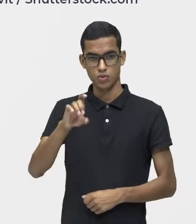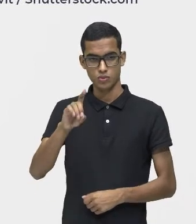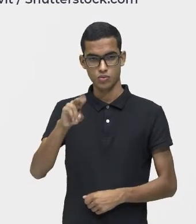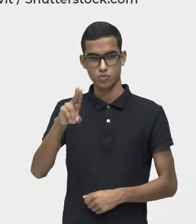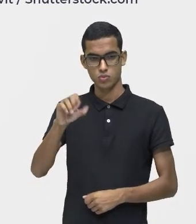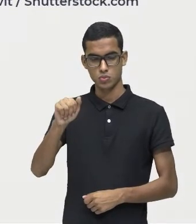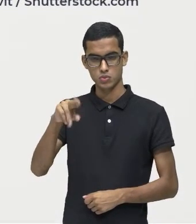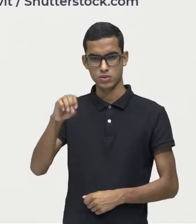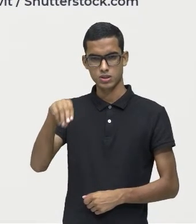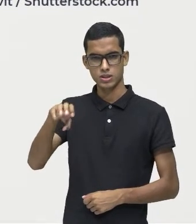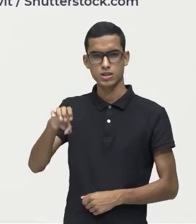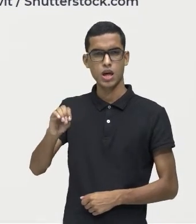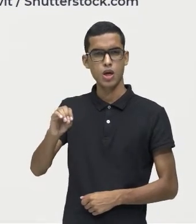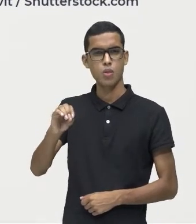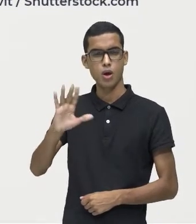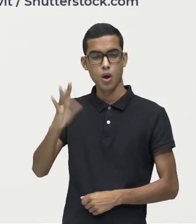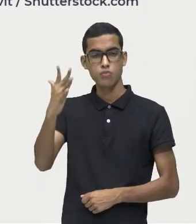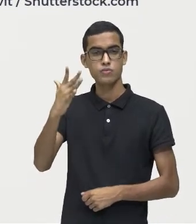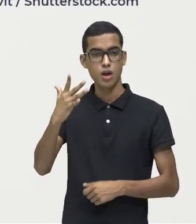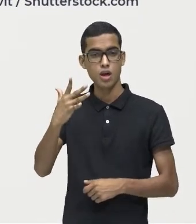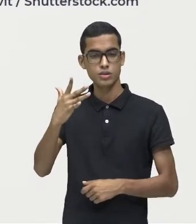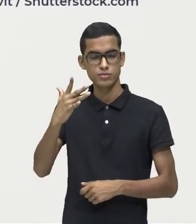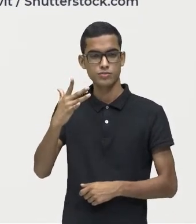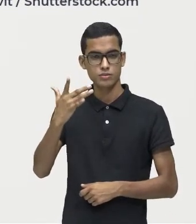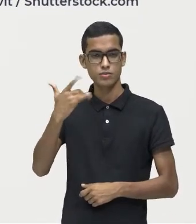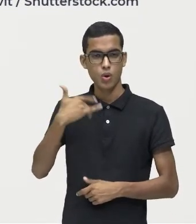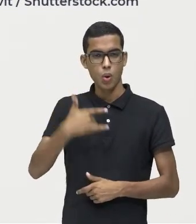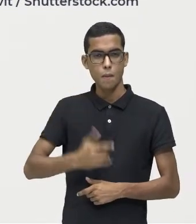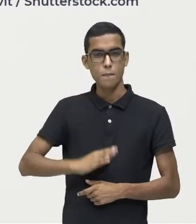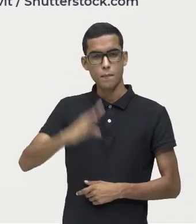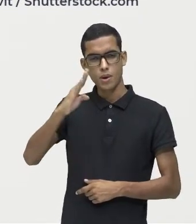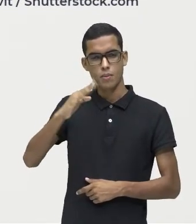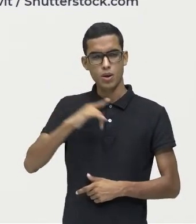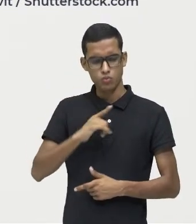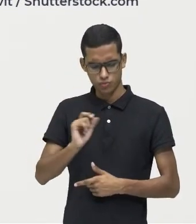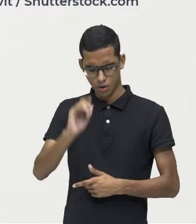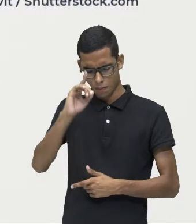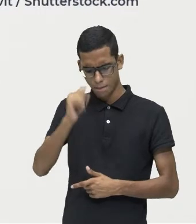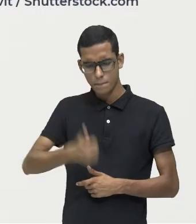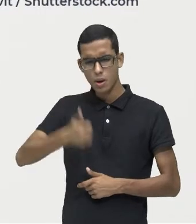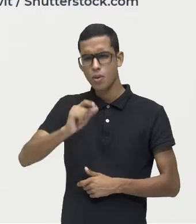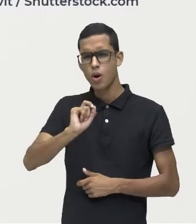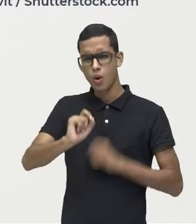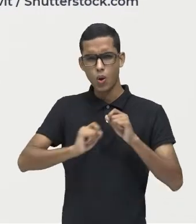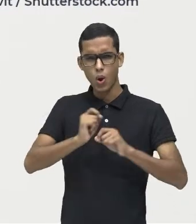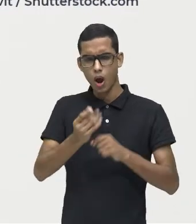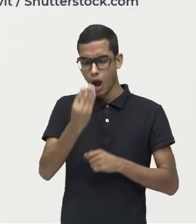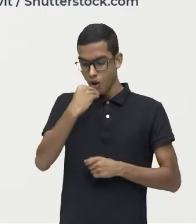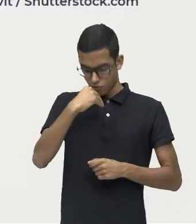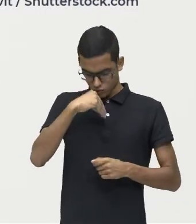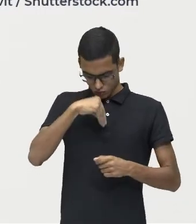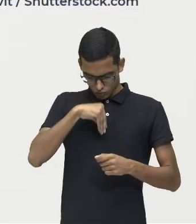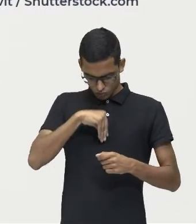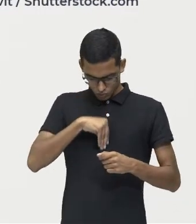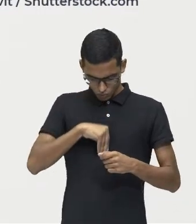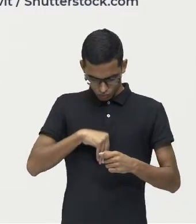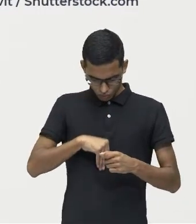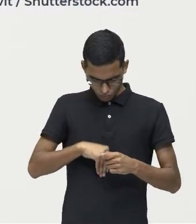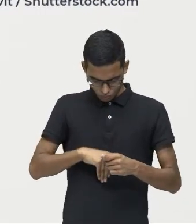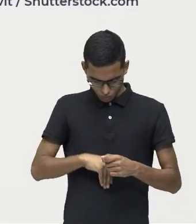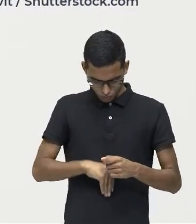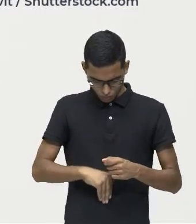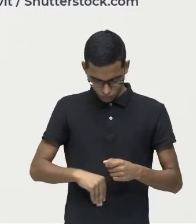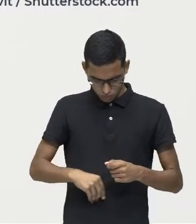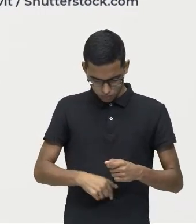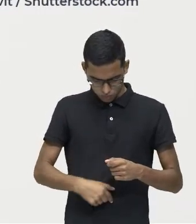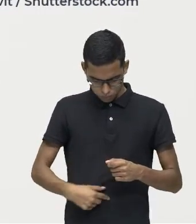digestão. Né? Então, é nessa parte que ocorre a absorção desses nutrientes que foram digeridos. Estando as outras